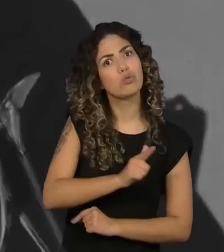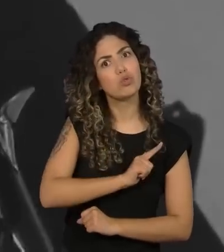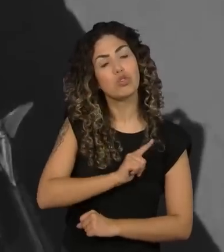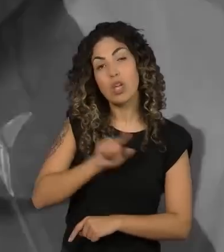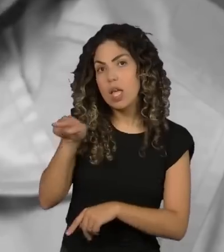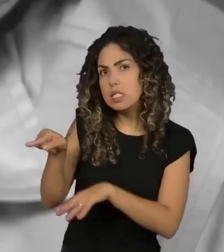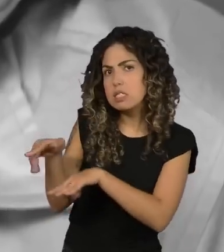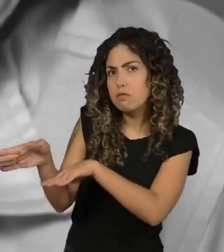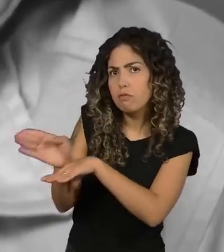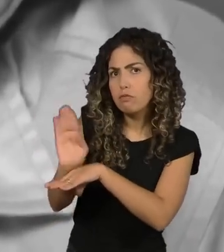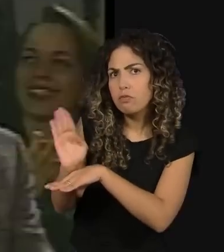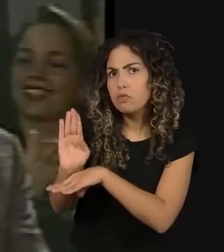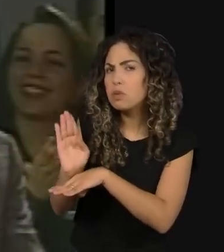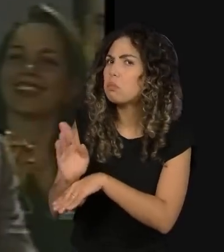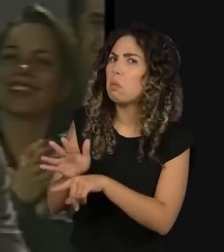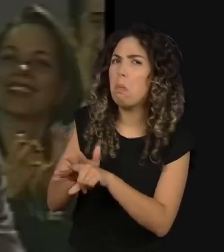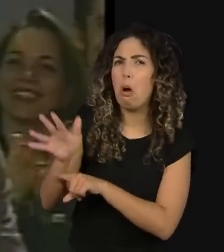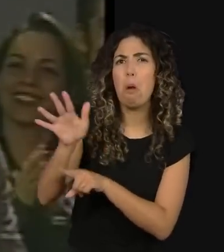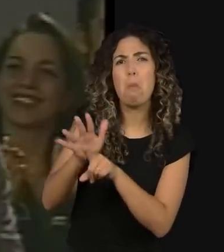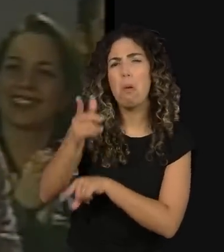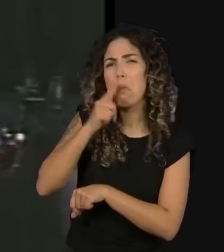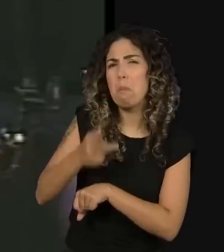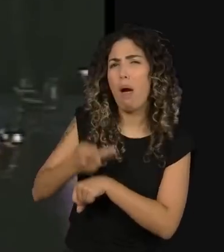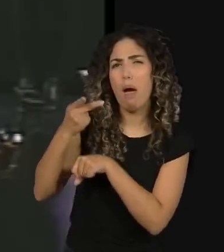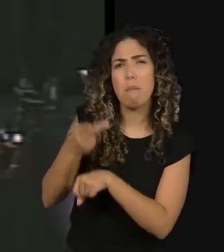Filmes esses que lhe renderam muitos prêmios.